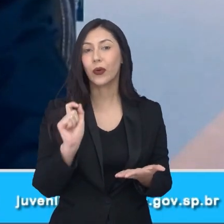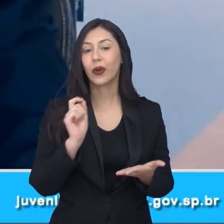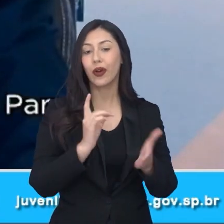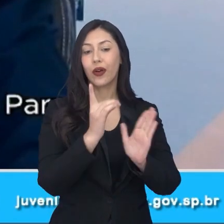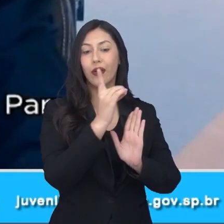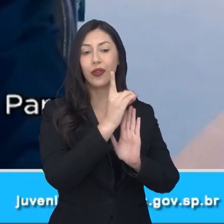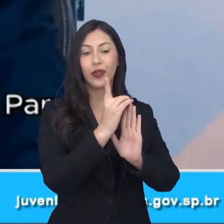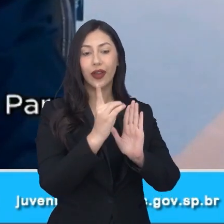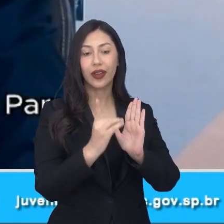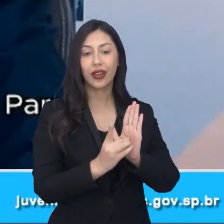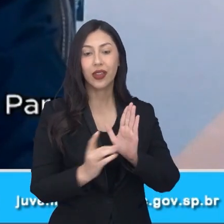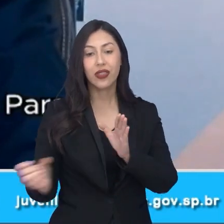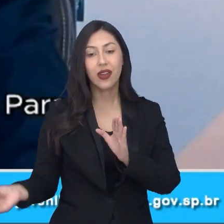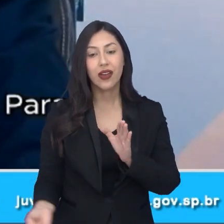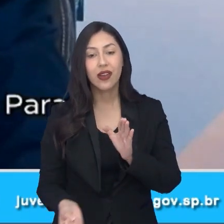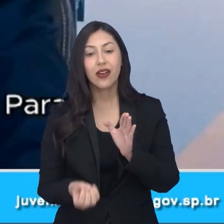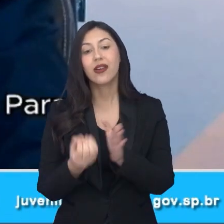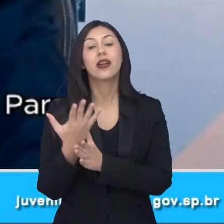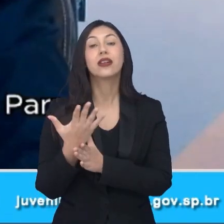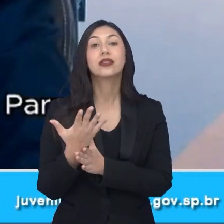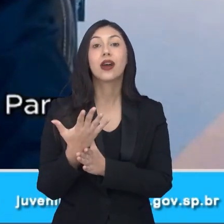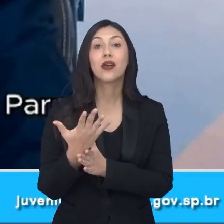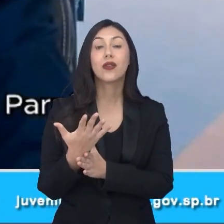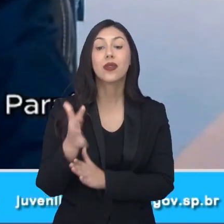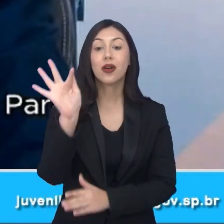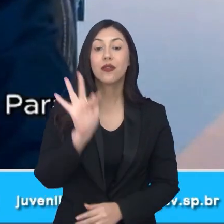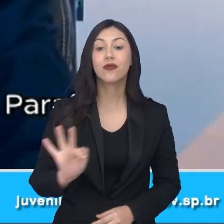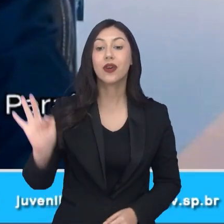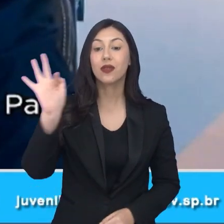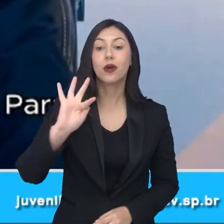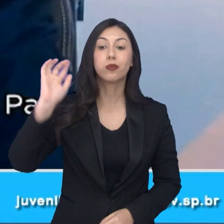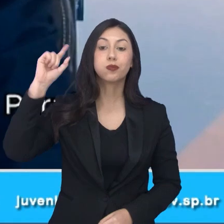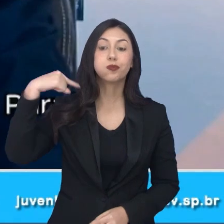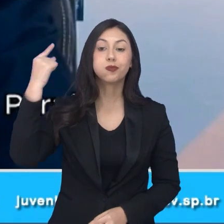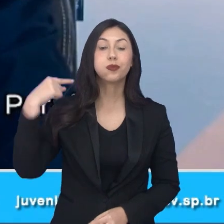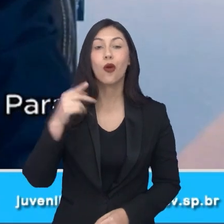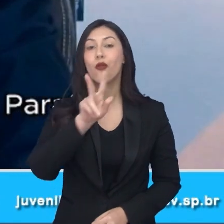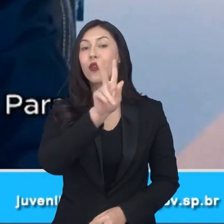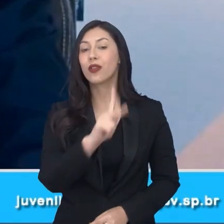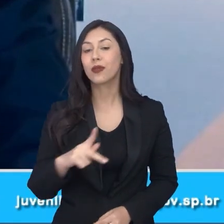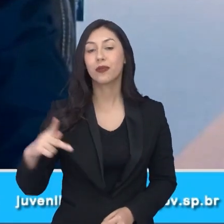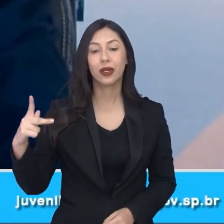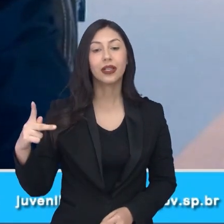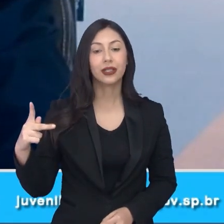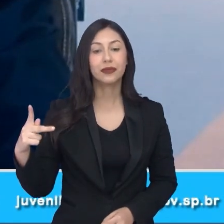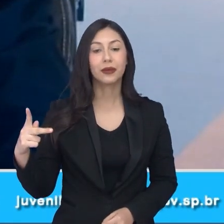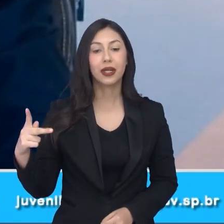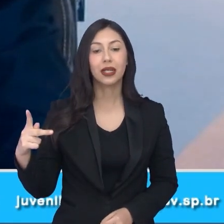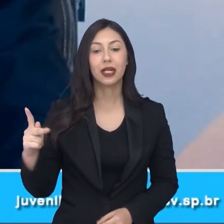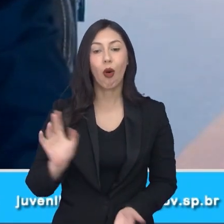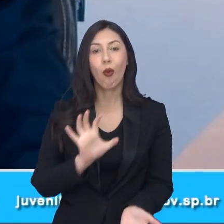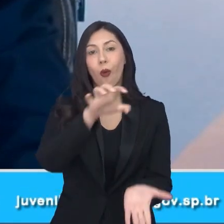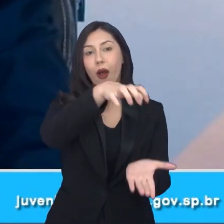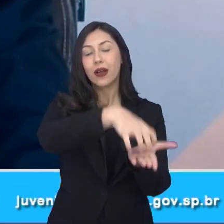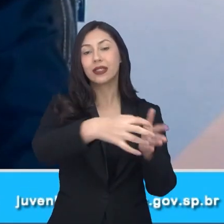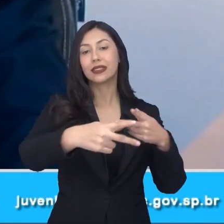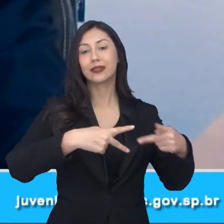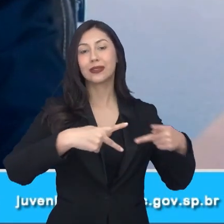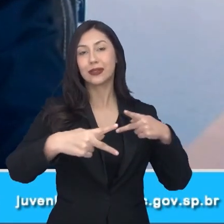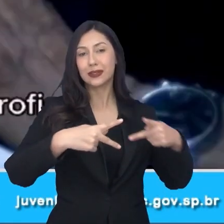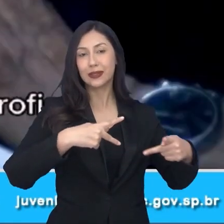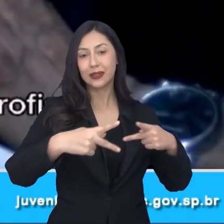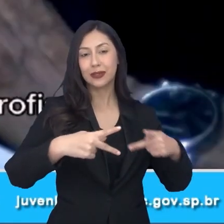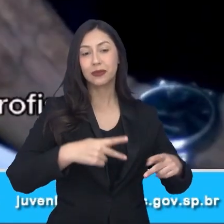decreto de criação da Faculdade de Direito do Vale do Paraíba, com sede em São José dos